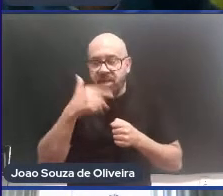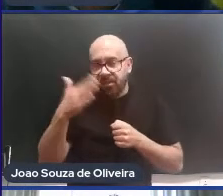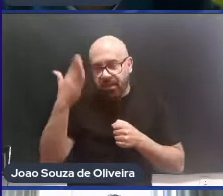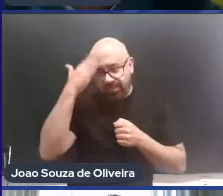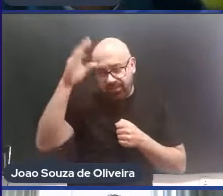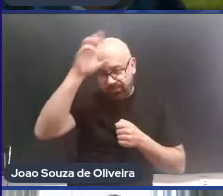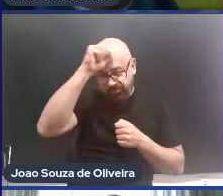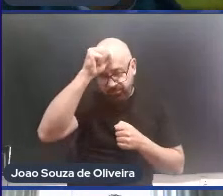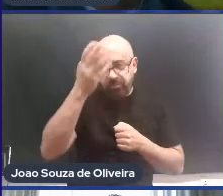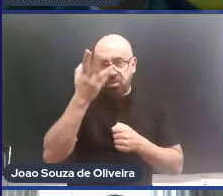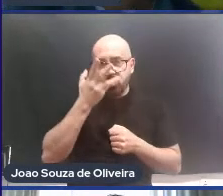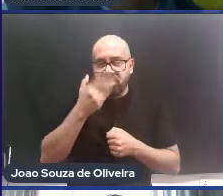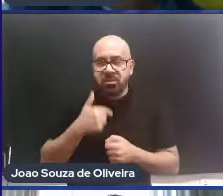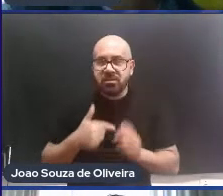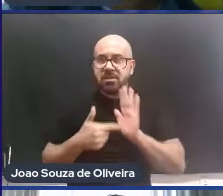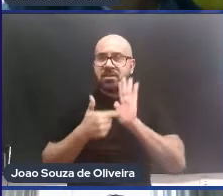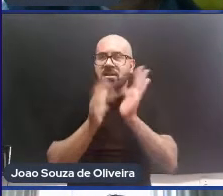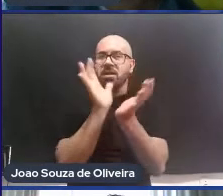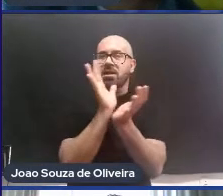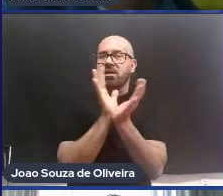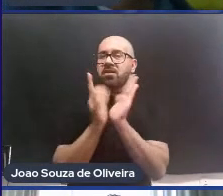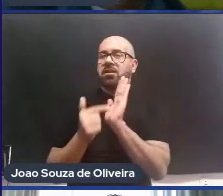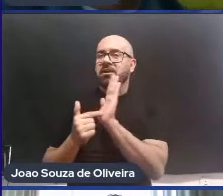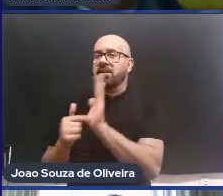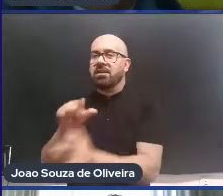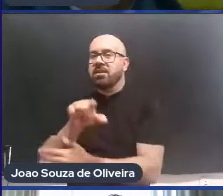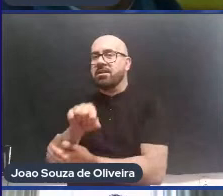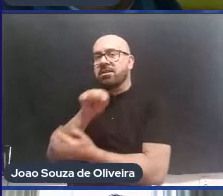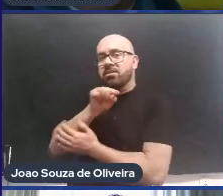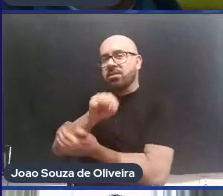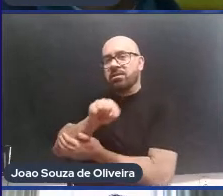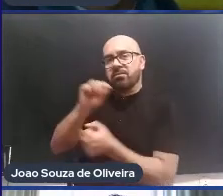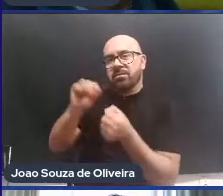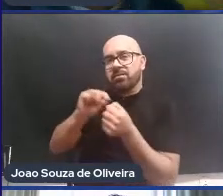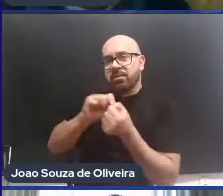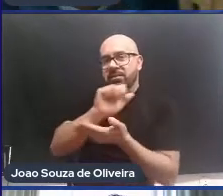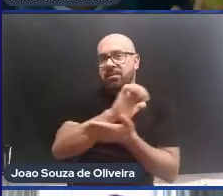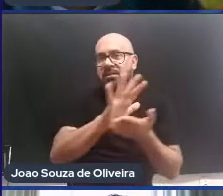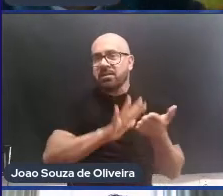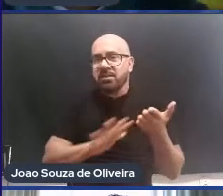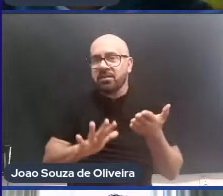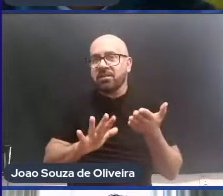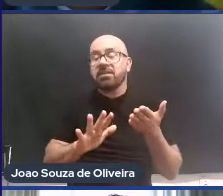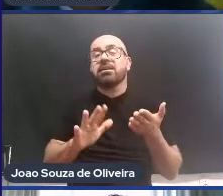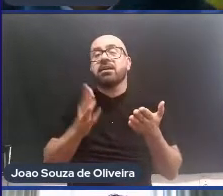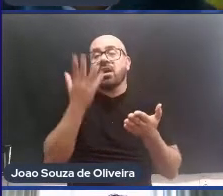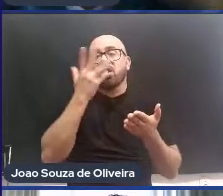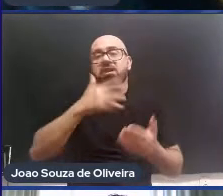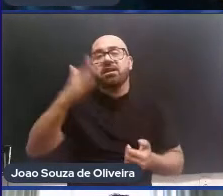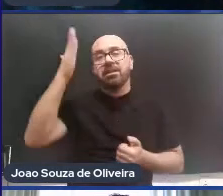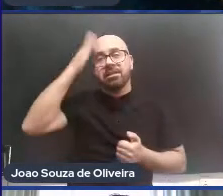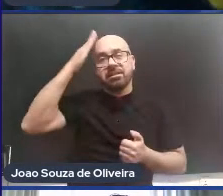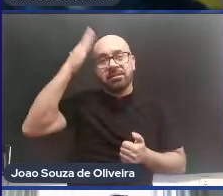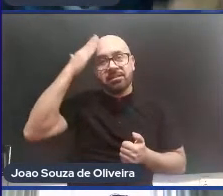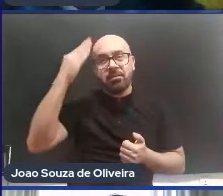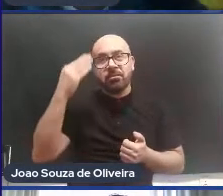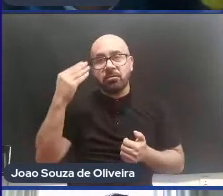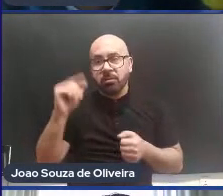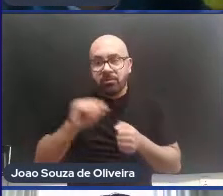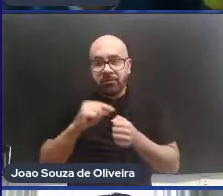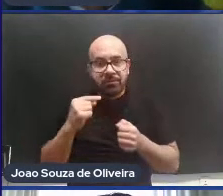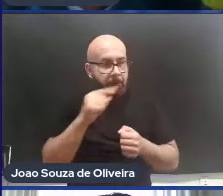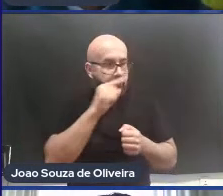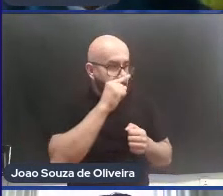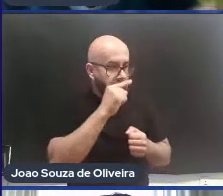quando ela apresenta um colega que ela escolheu para fazer atividade ela sobe que ela não pode fazer com o pai